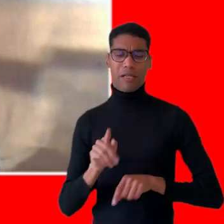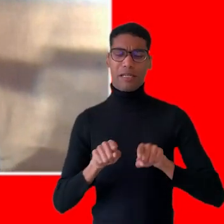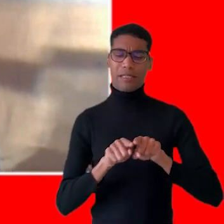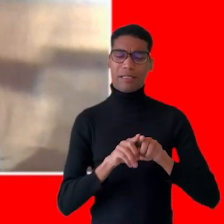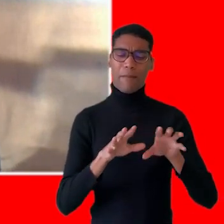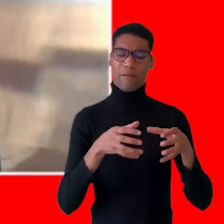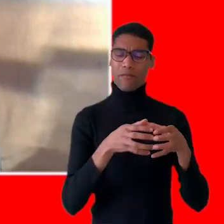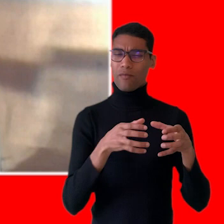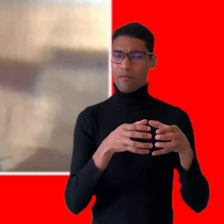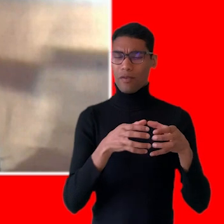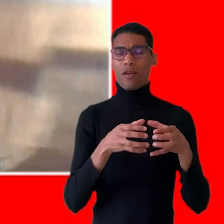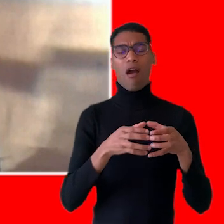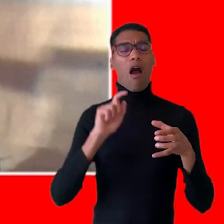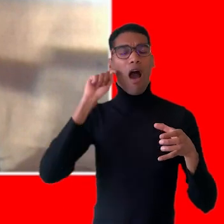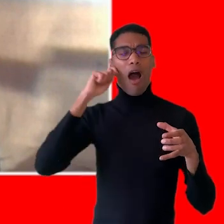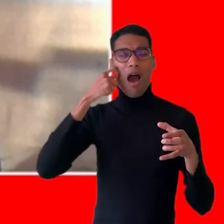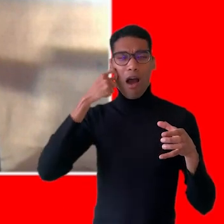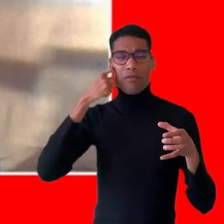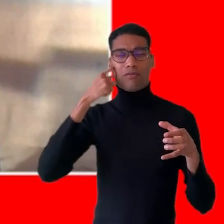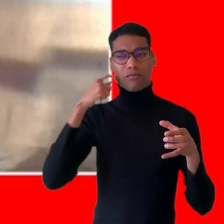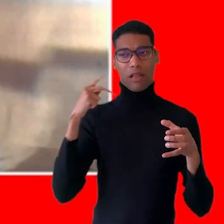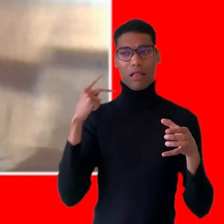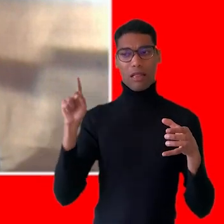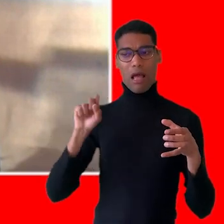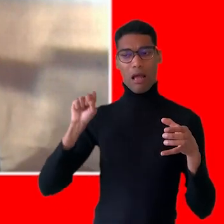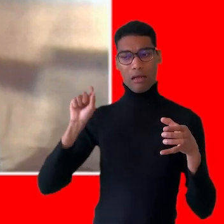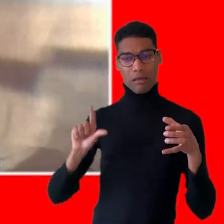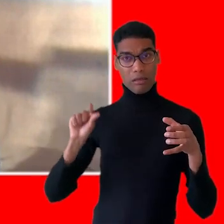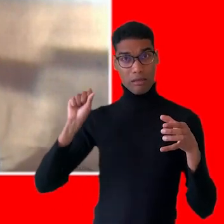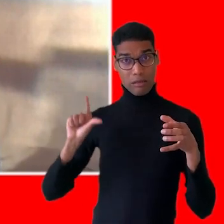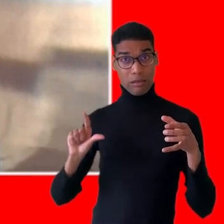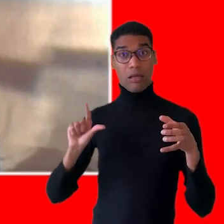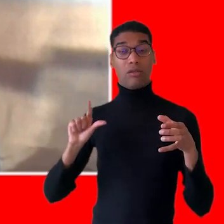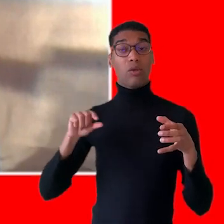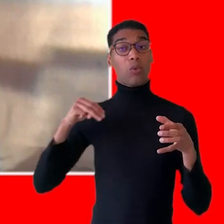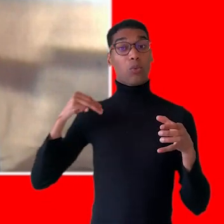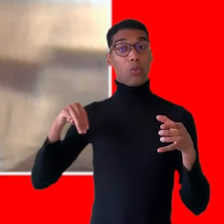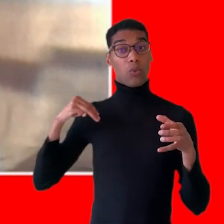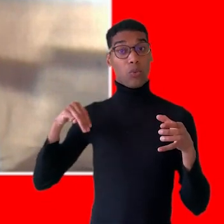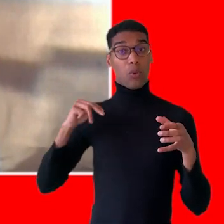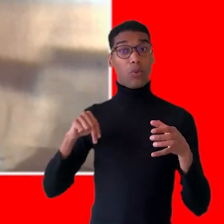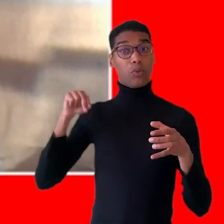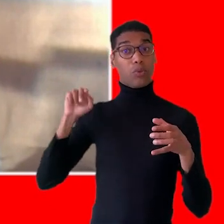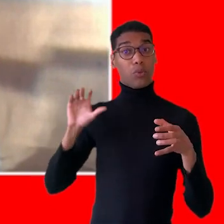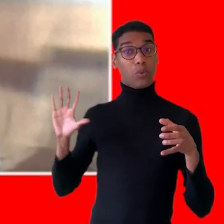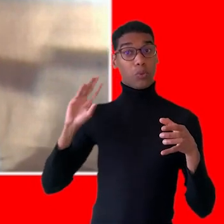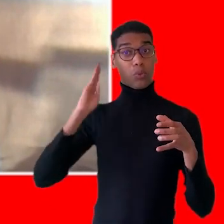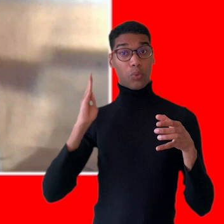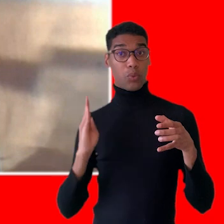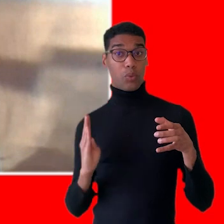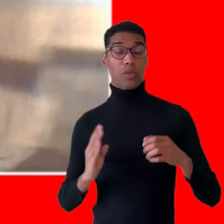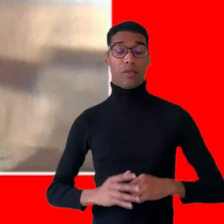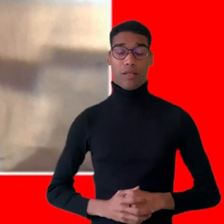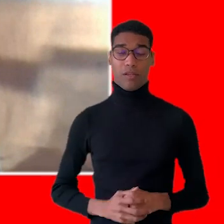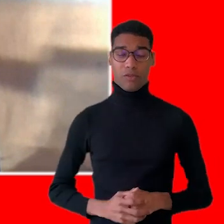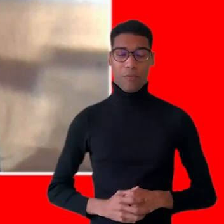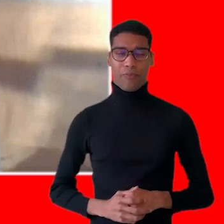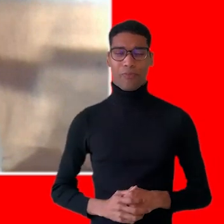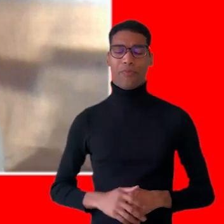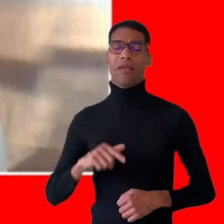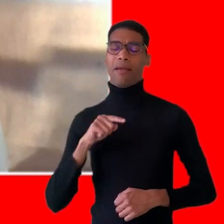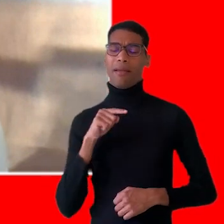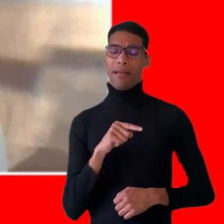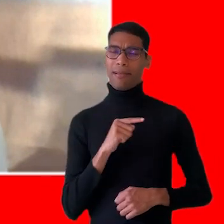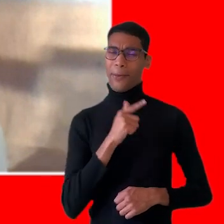Afro Acomabu, que é um bloco de São Luís, do Maranhão, no Nordeste brasileiro,